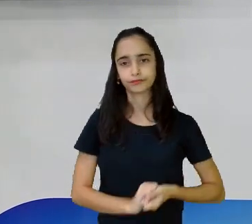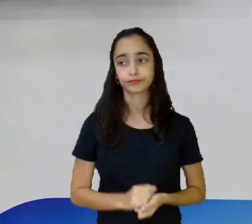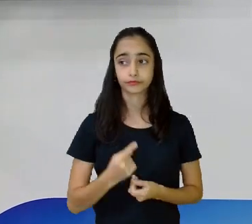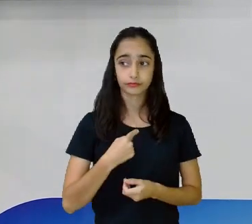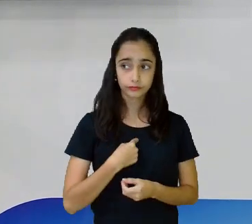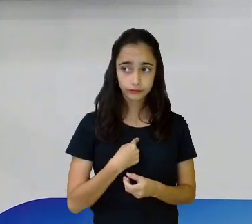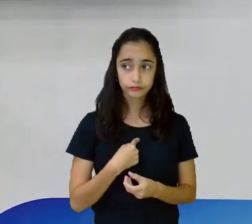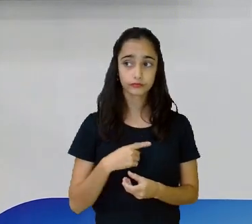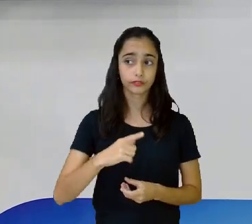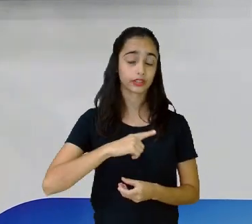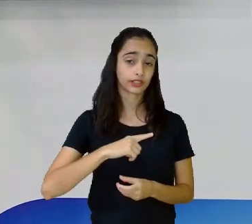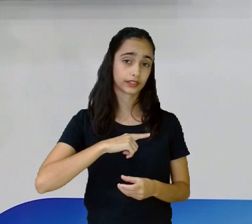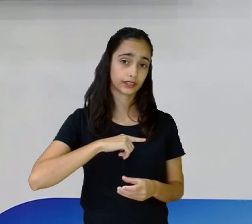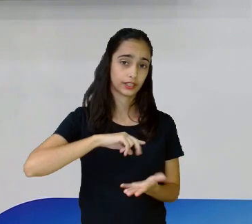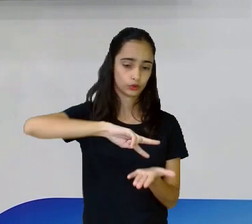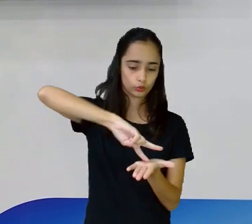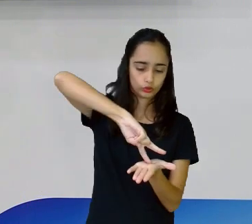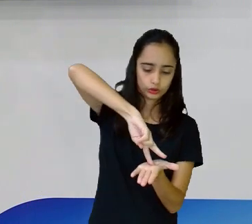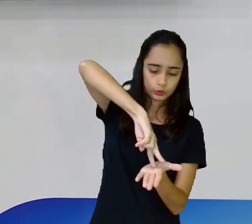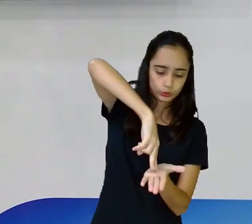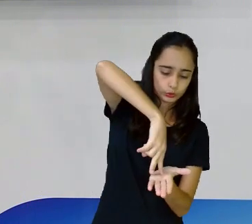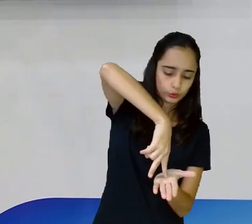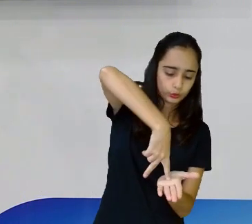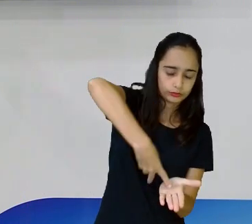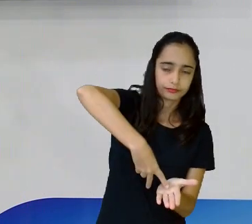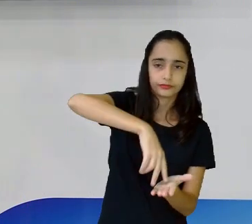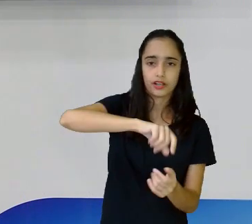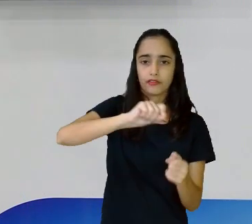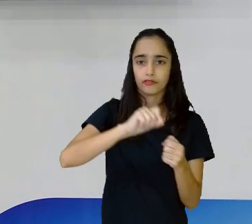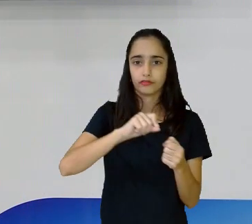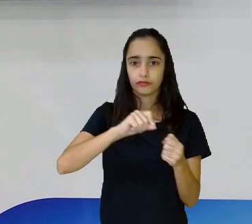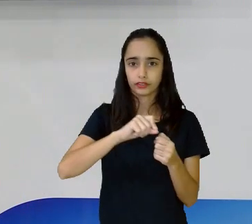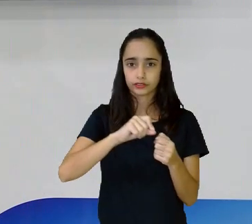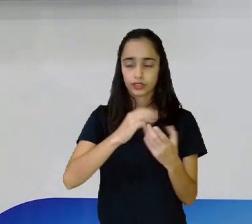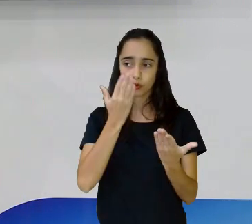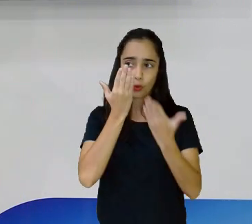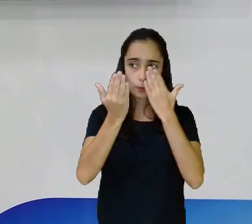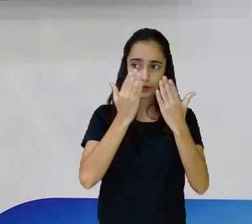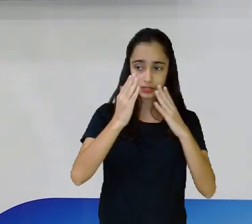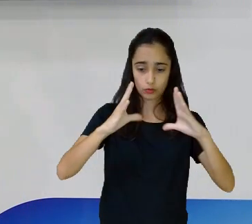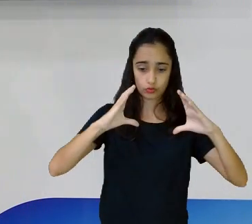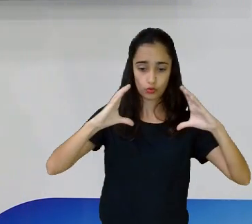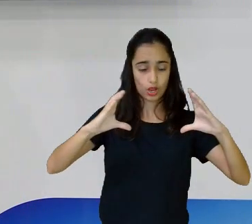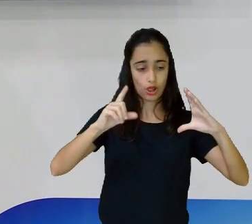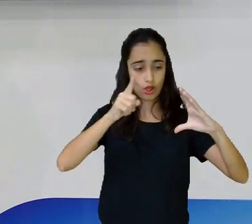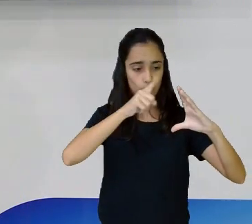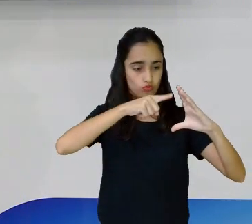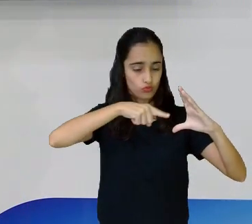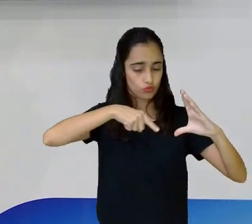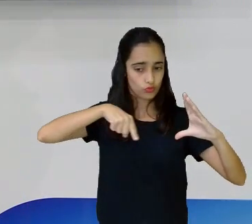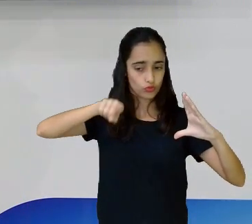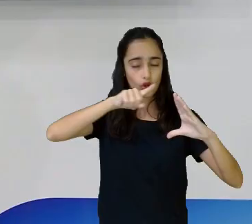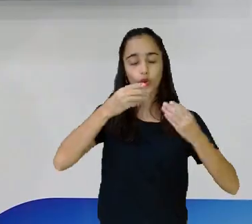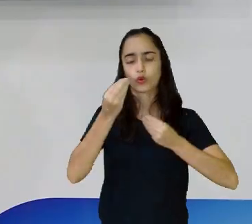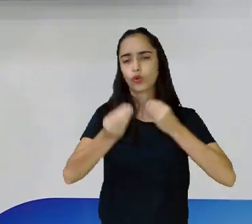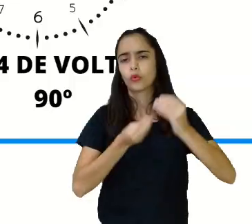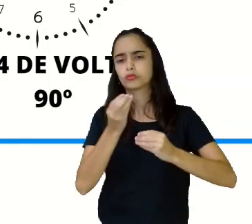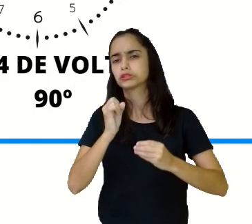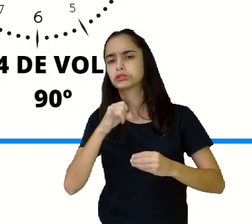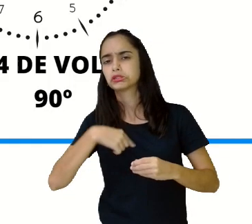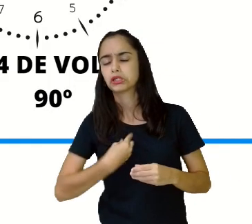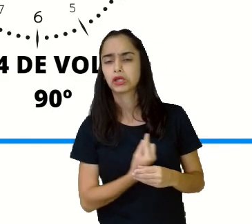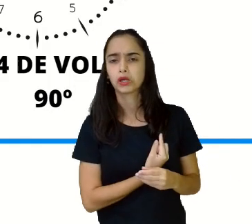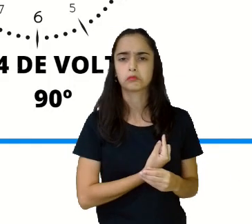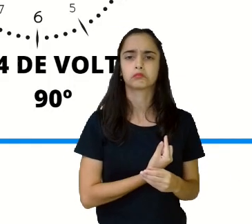meu transferidor e colocando aqui, fazendo uma referência a um relógio, é como se eu tivesse passeado pelo